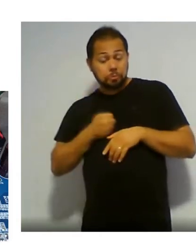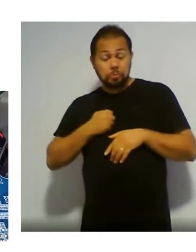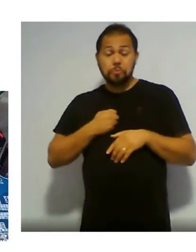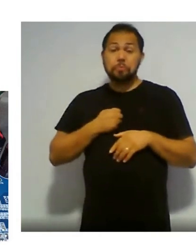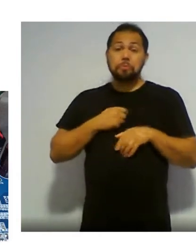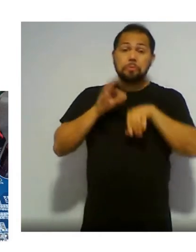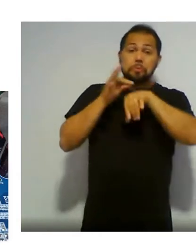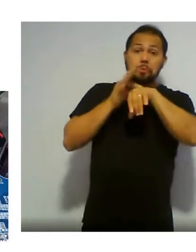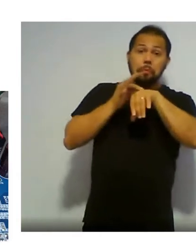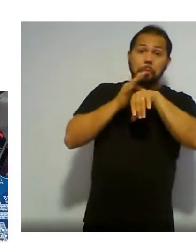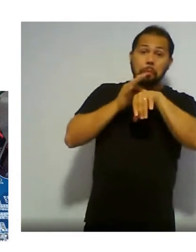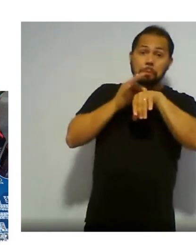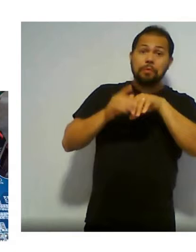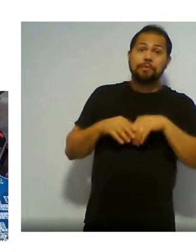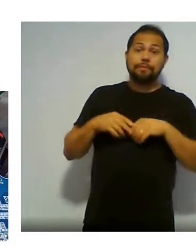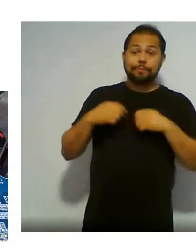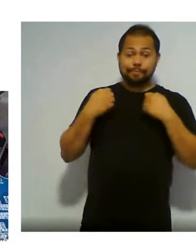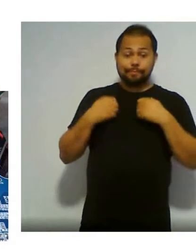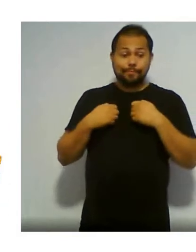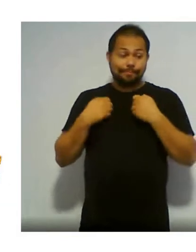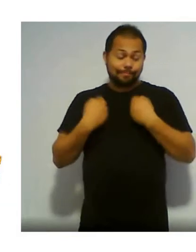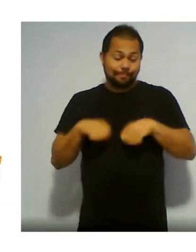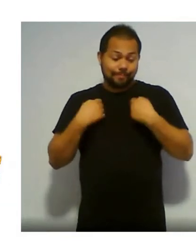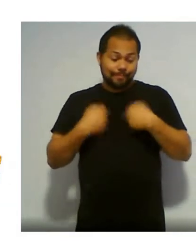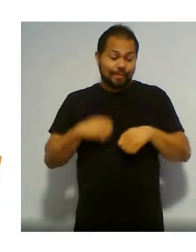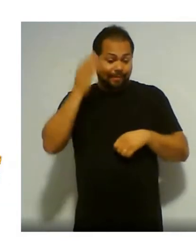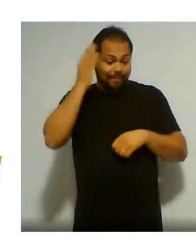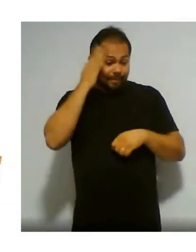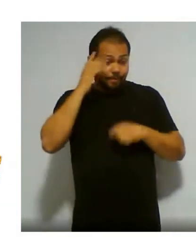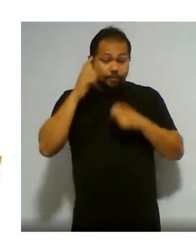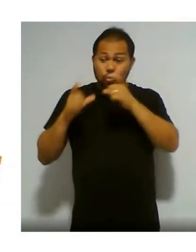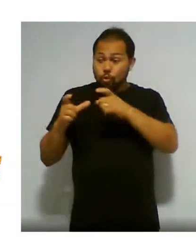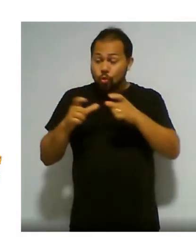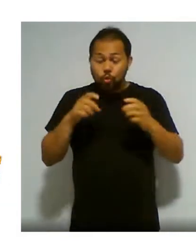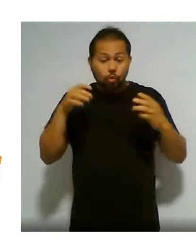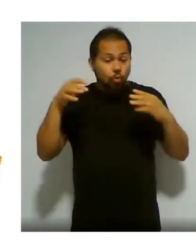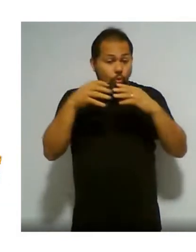onde encaixa, consulta o manual, né?